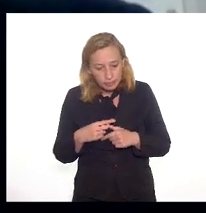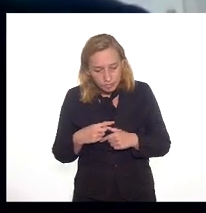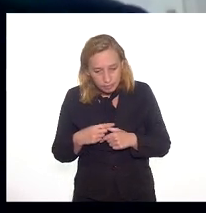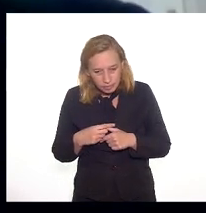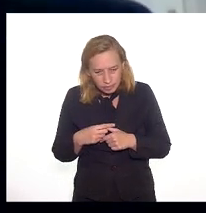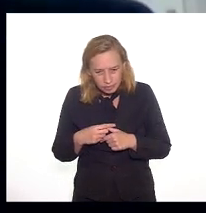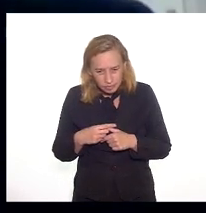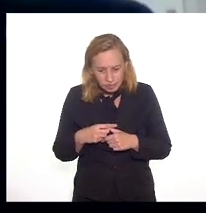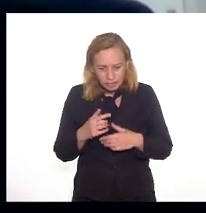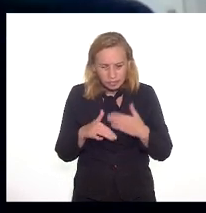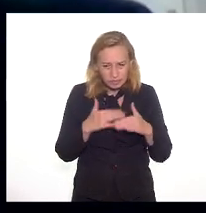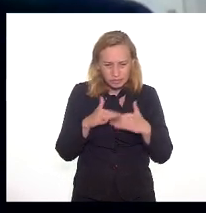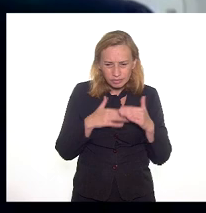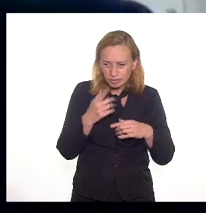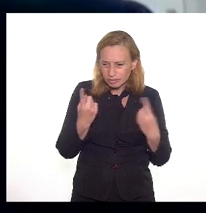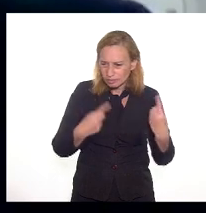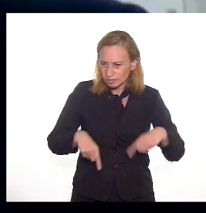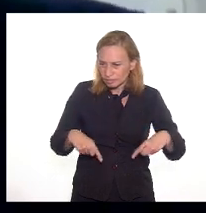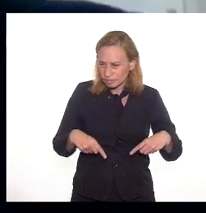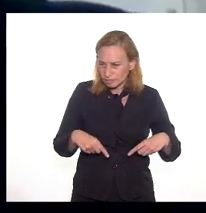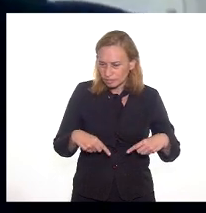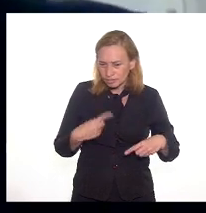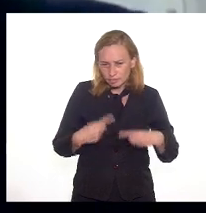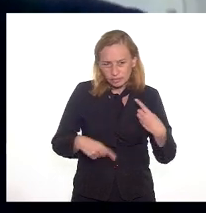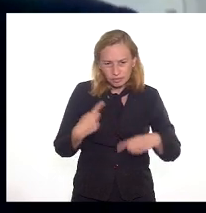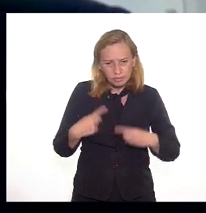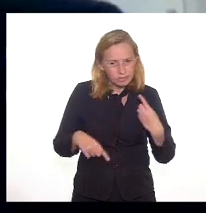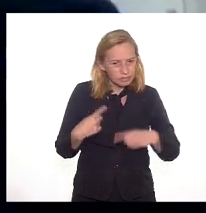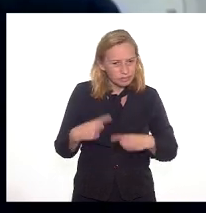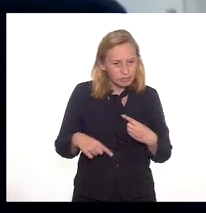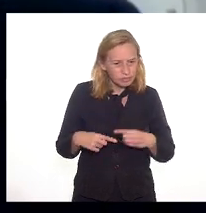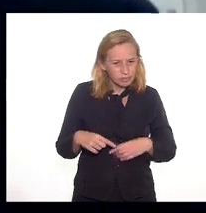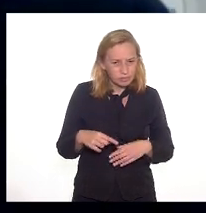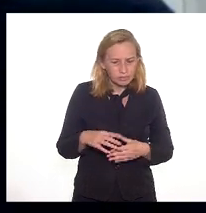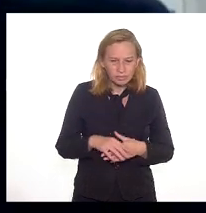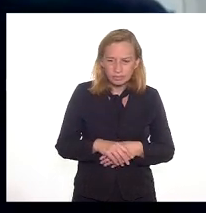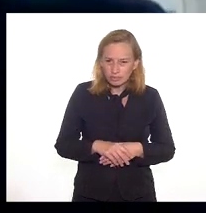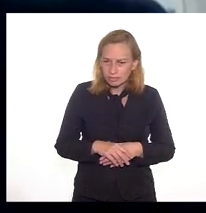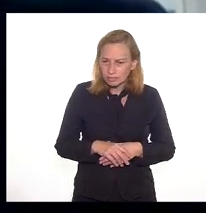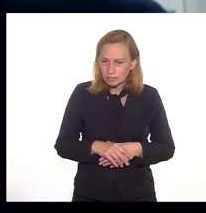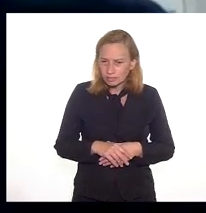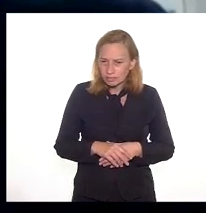de desenvolvimento, que foi discutido pelo CNPE, seja efetivamente colocado